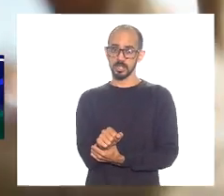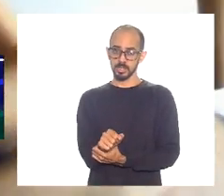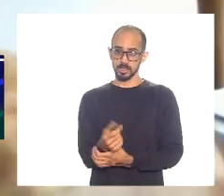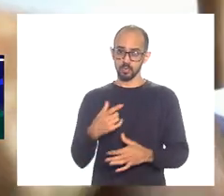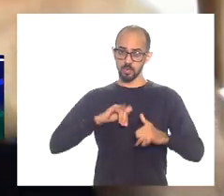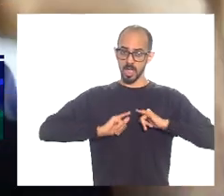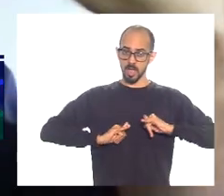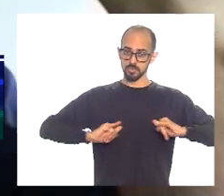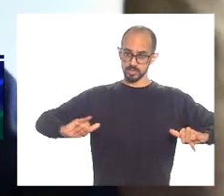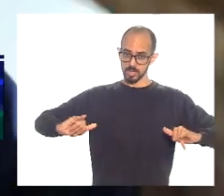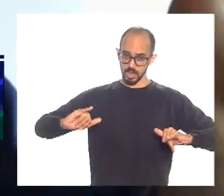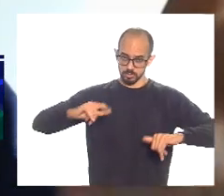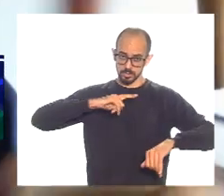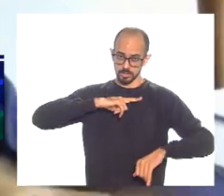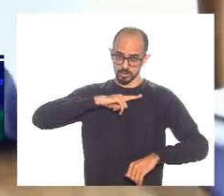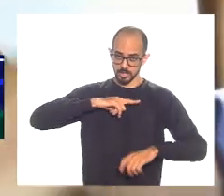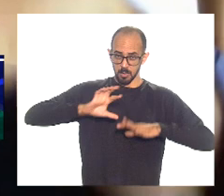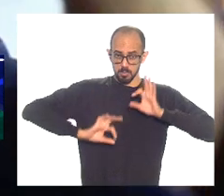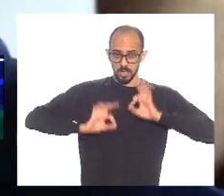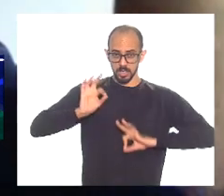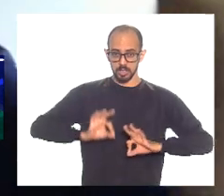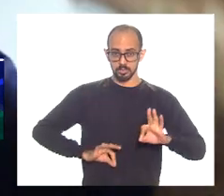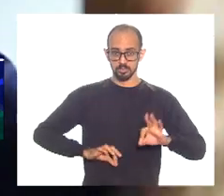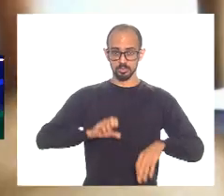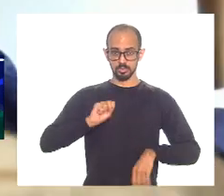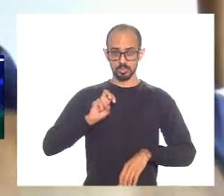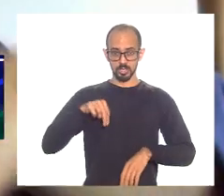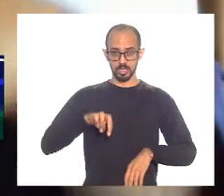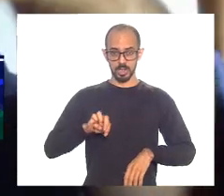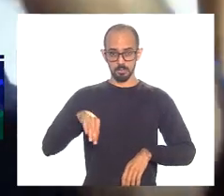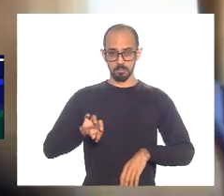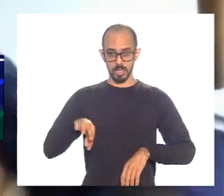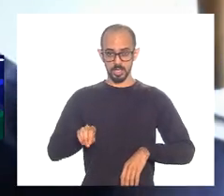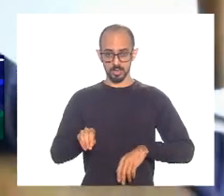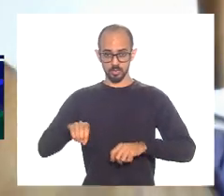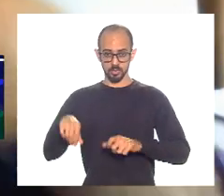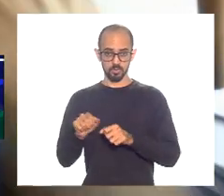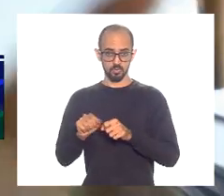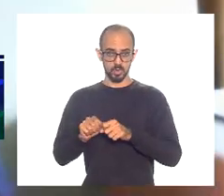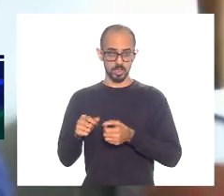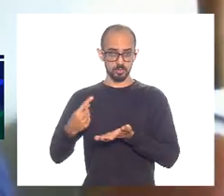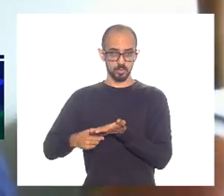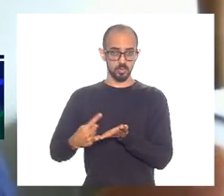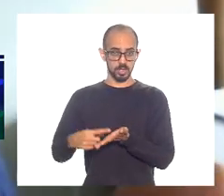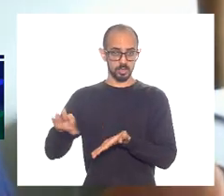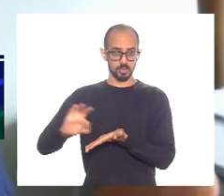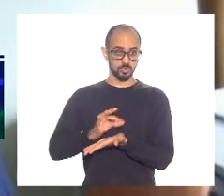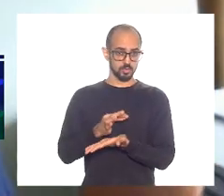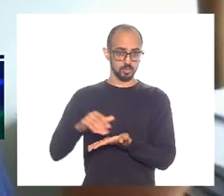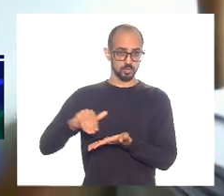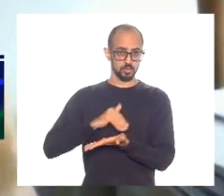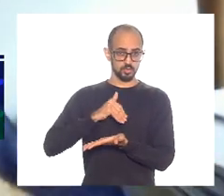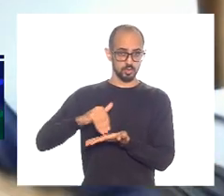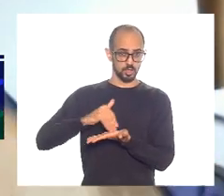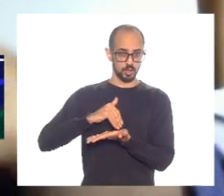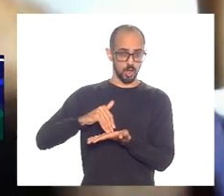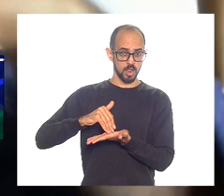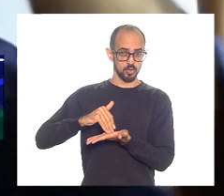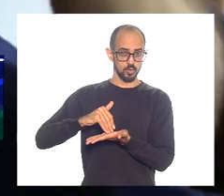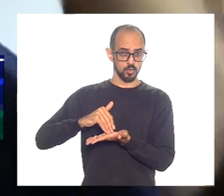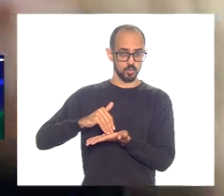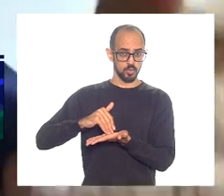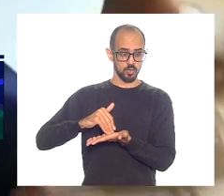anunciado um grande plano de saneamento, contratado no escritório, ele começou e parou, que tem lá